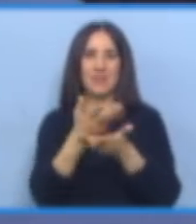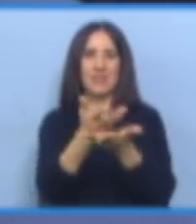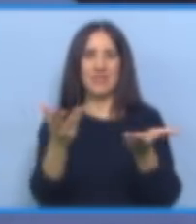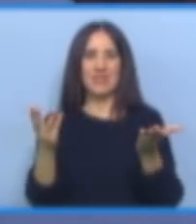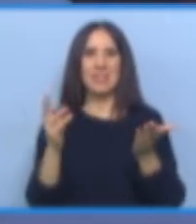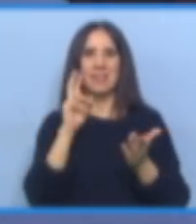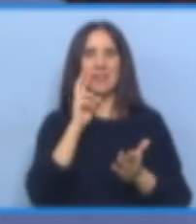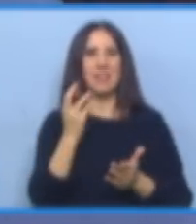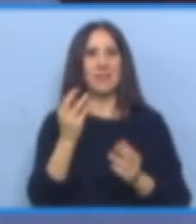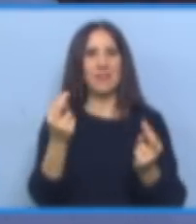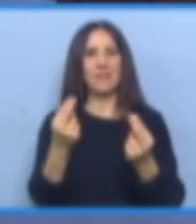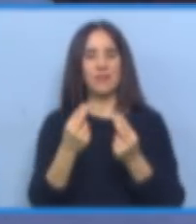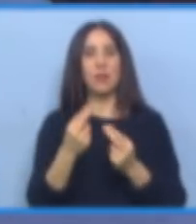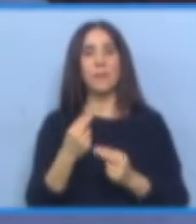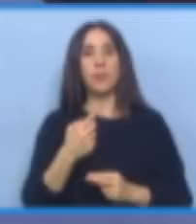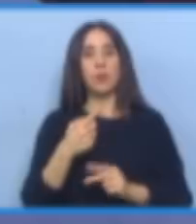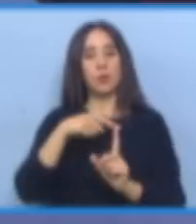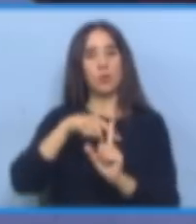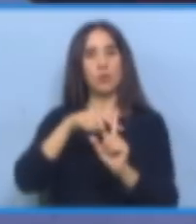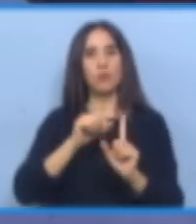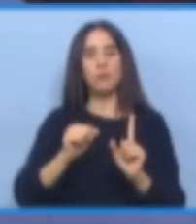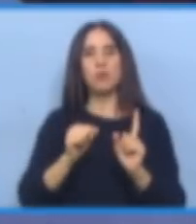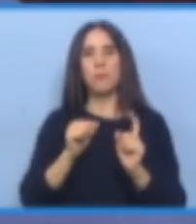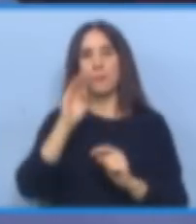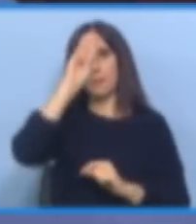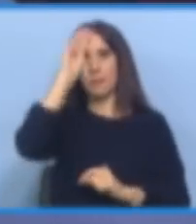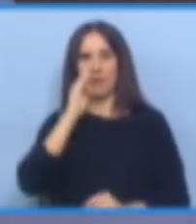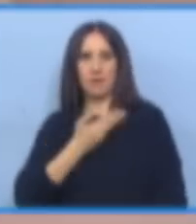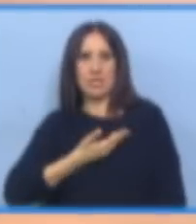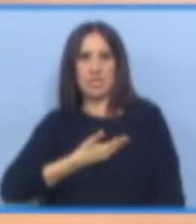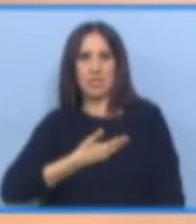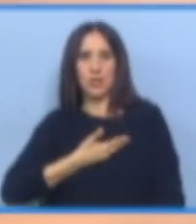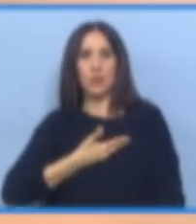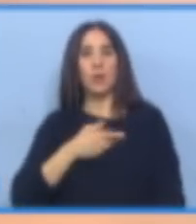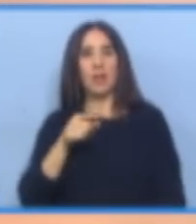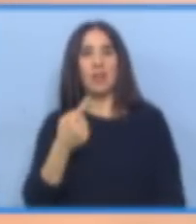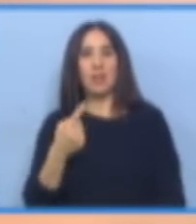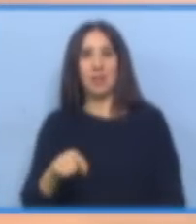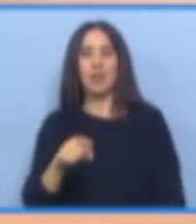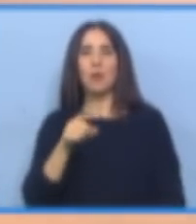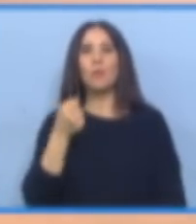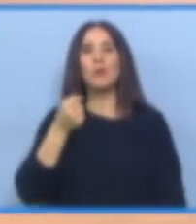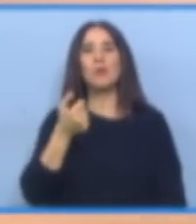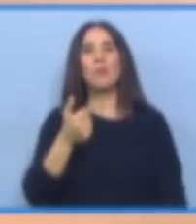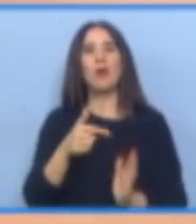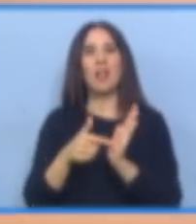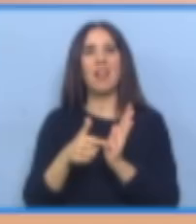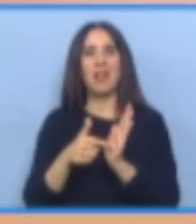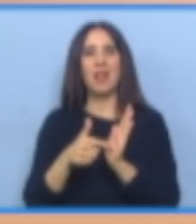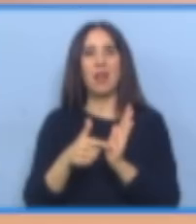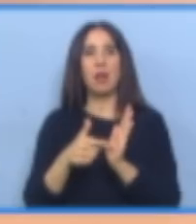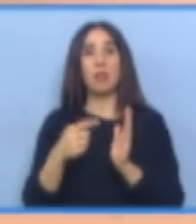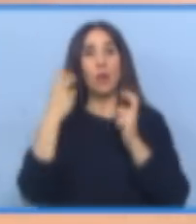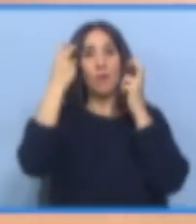veem precisamente a cruz do Papa Francisco, que é uma cruz com o bom pastor, rodeado